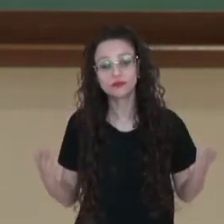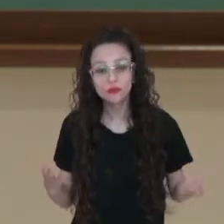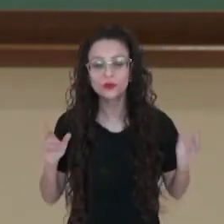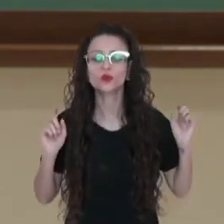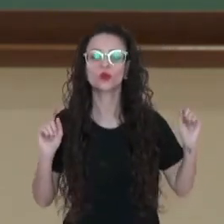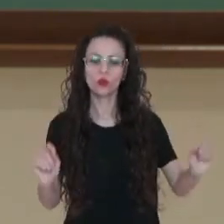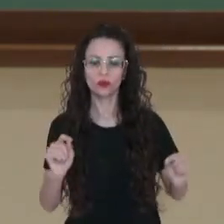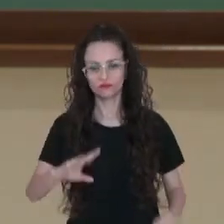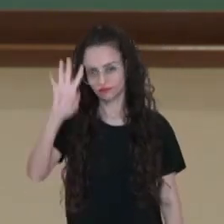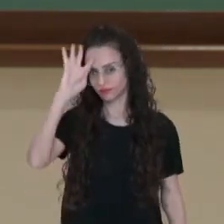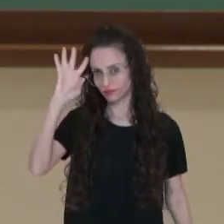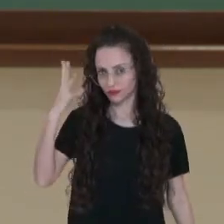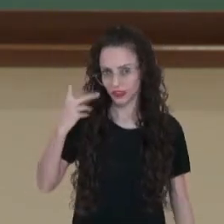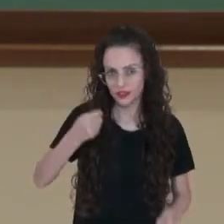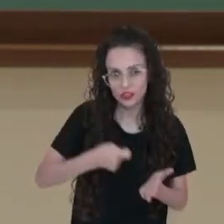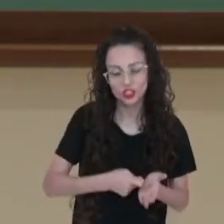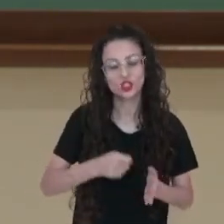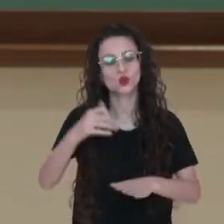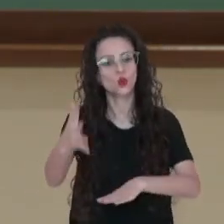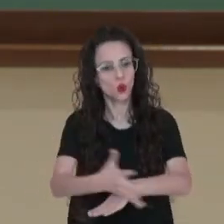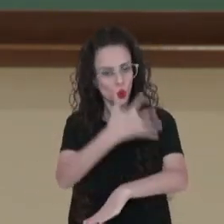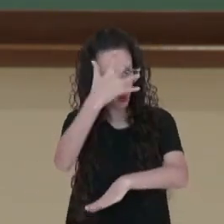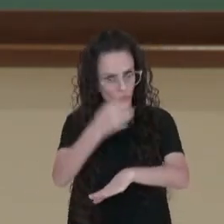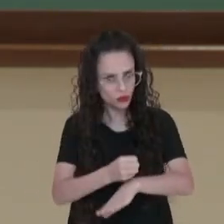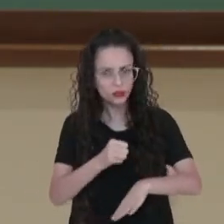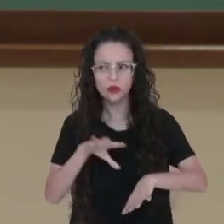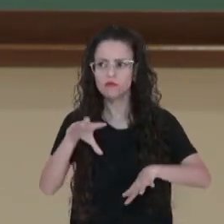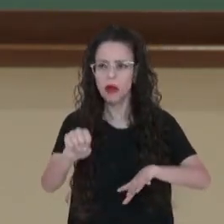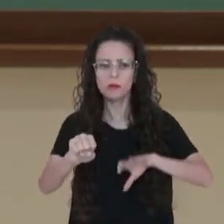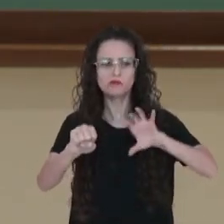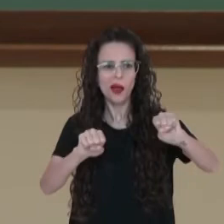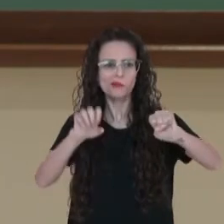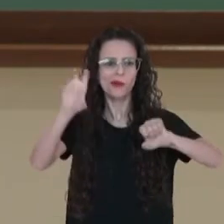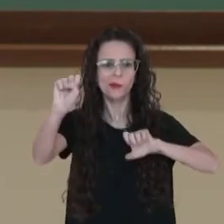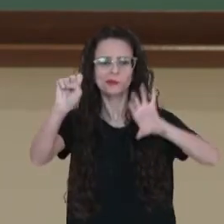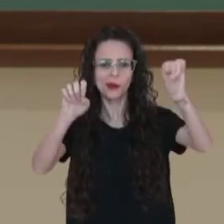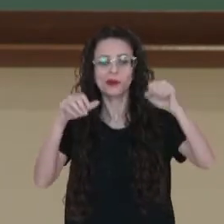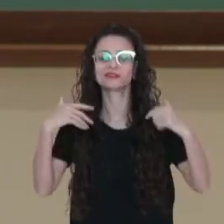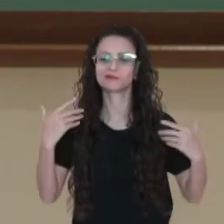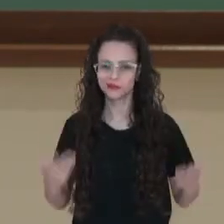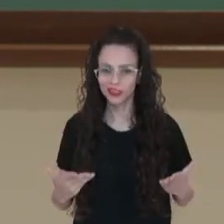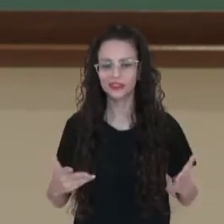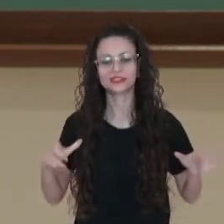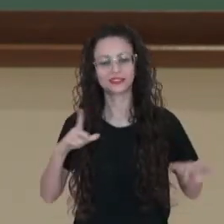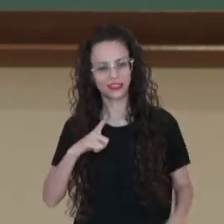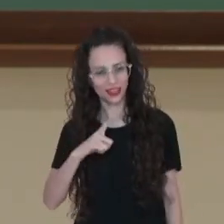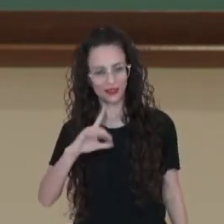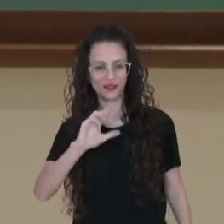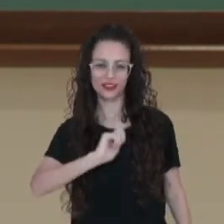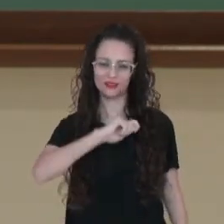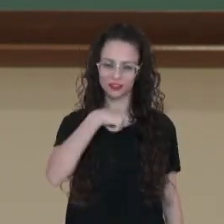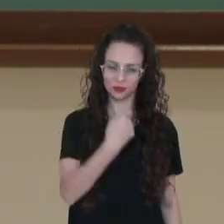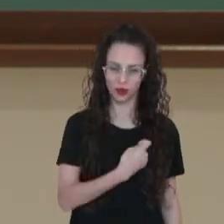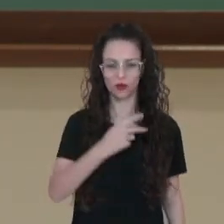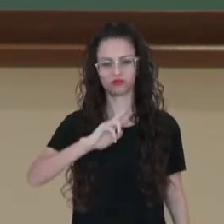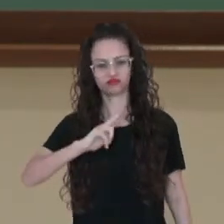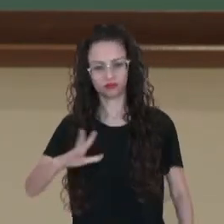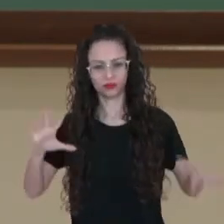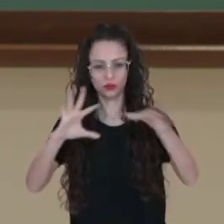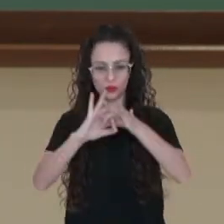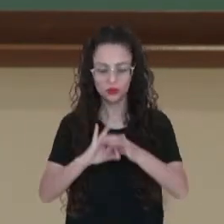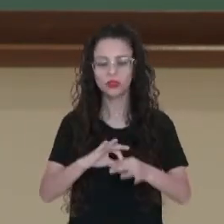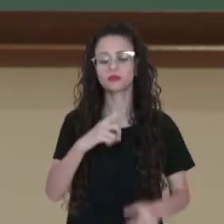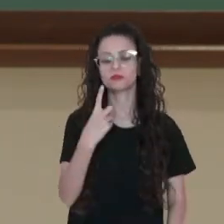momento que decidiram colonizar e foi avançando essa colonização, houve a União Ibérica de 1580